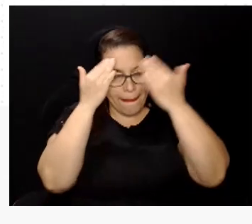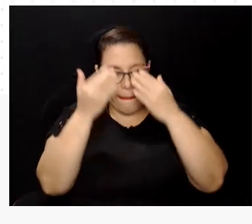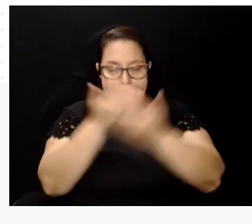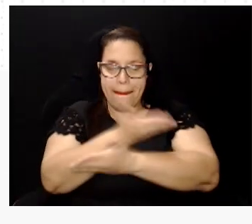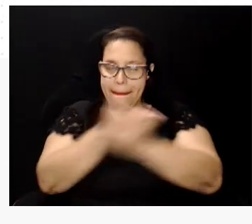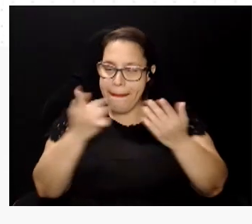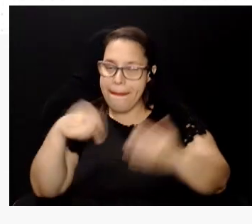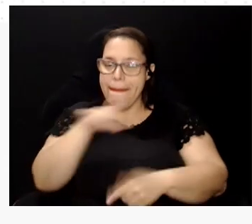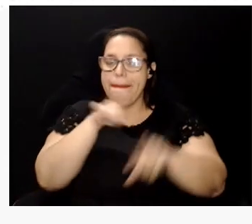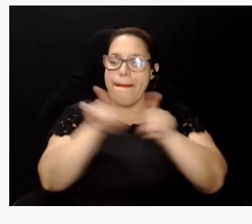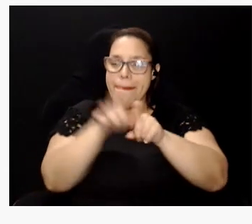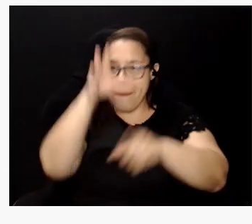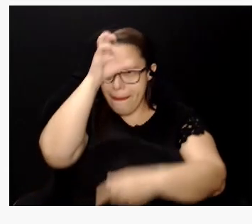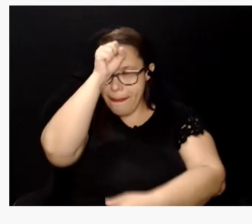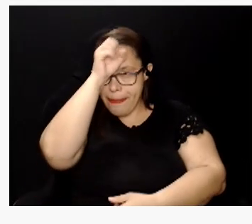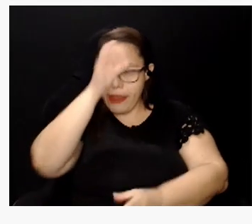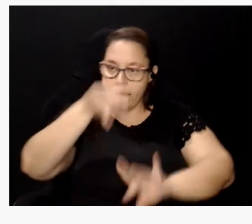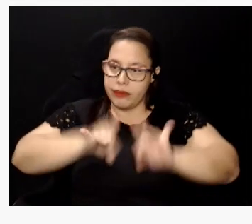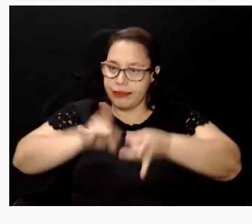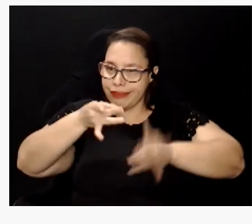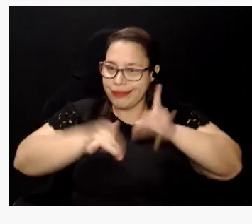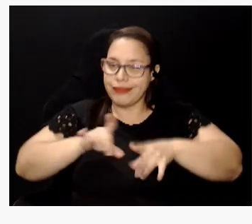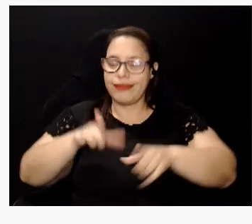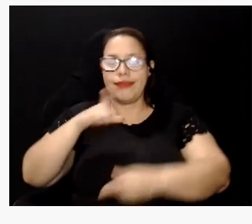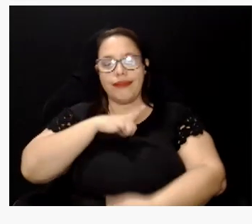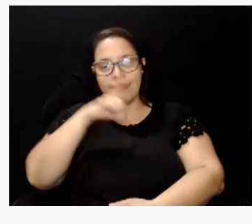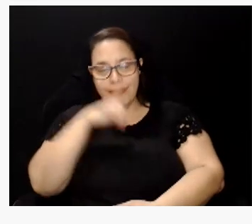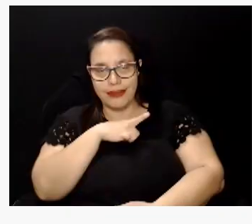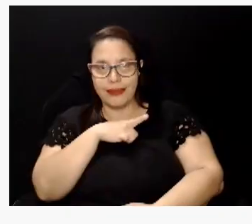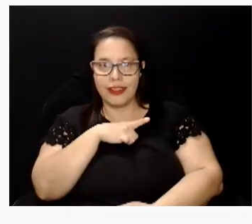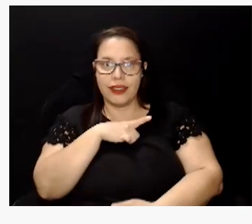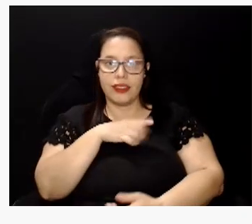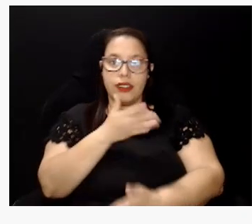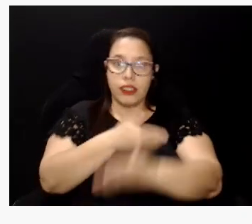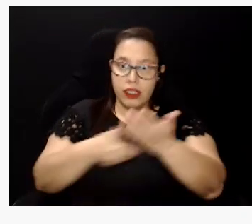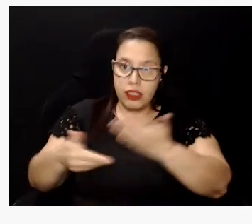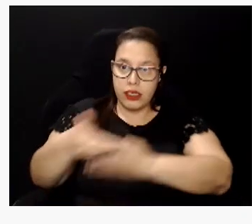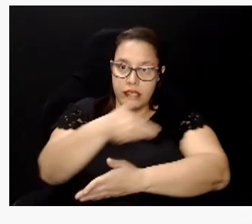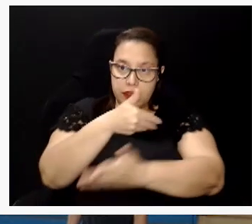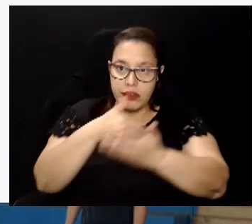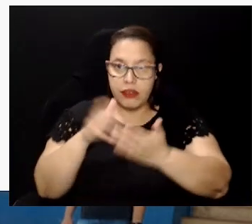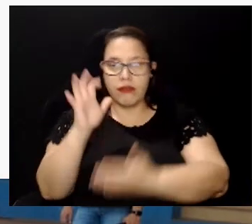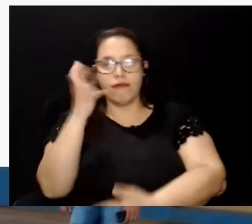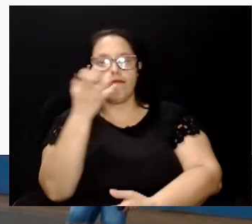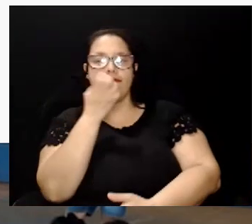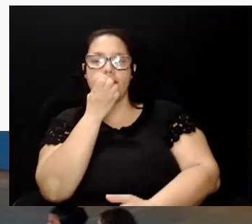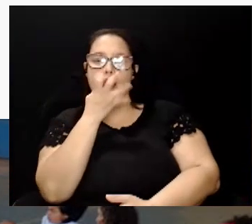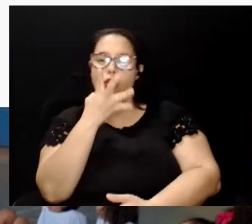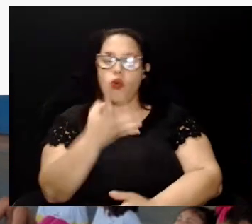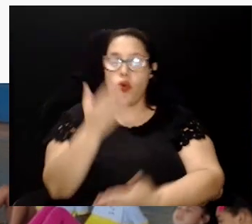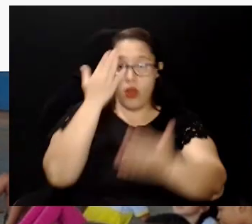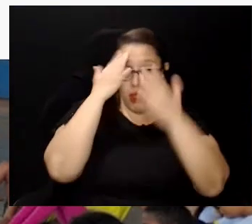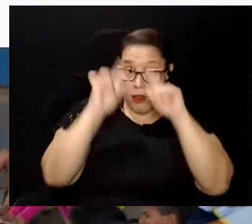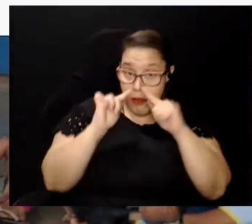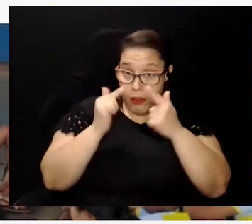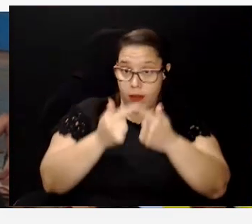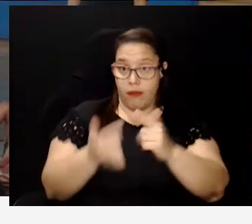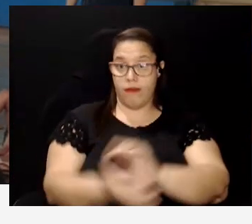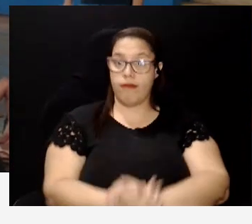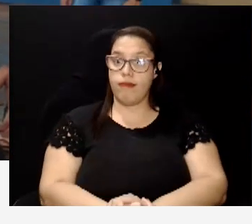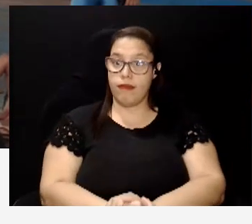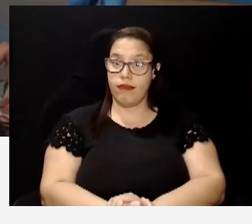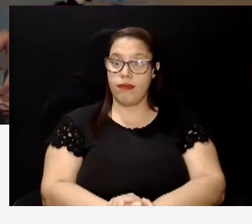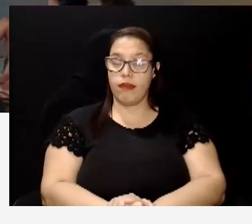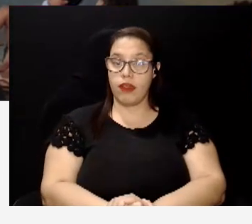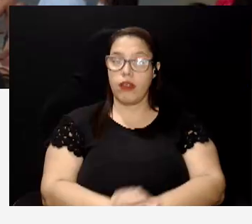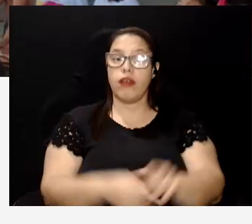o ofício, ainda tem a questão da socialização, Sim. que acaba sendo uma terapia em grupo ali. E também a gente